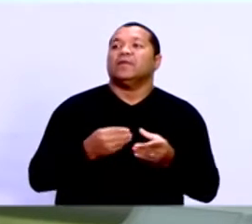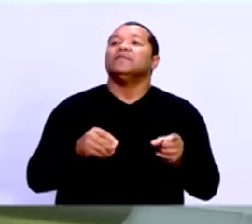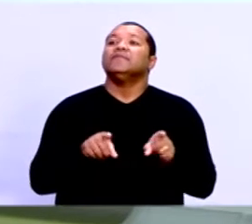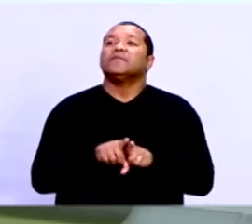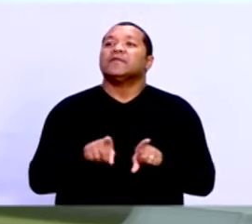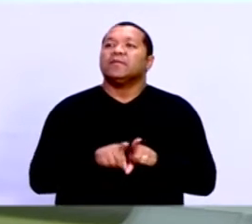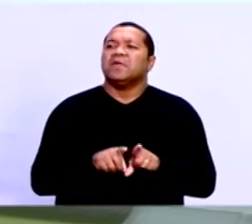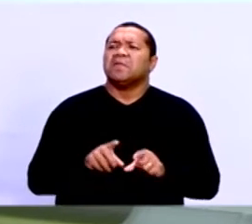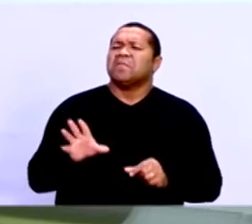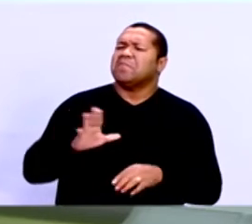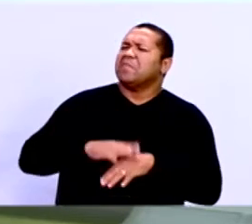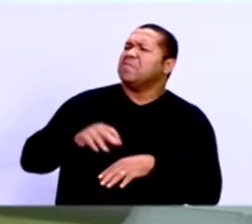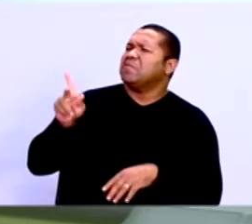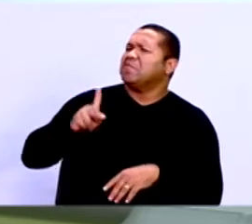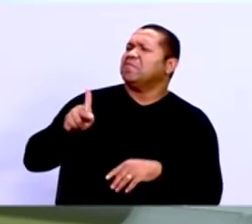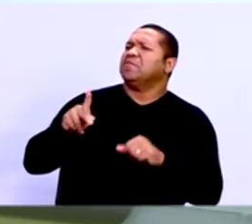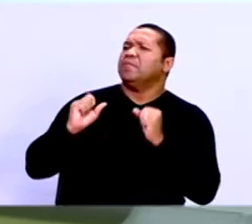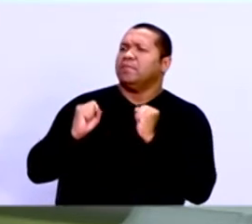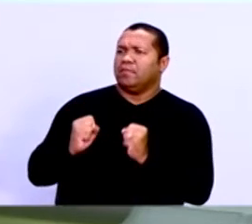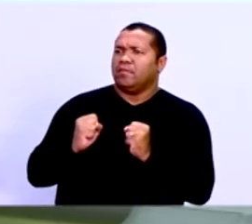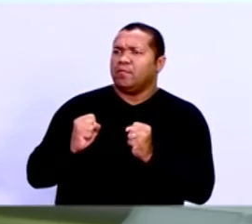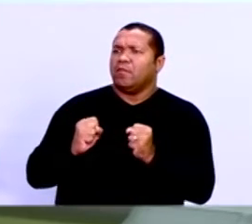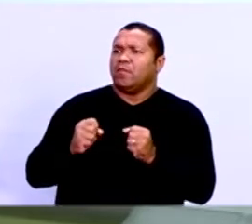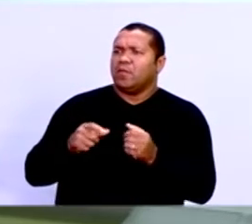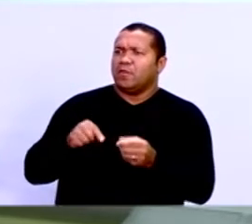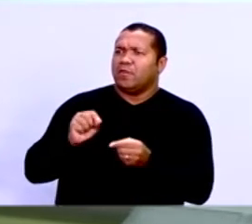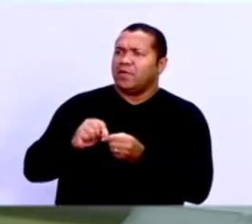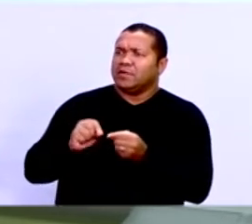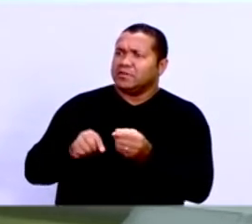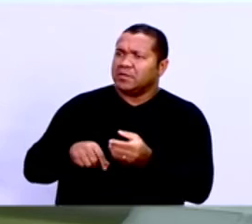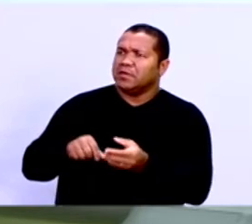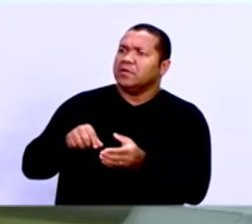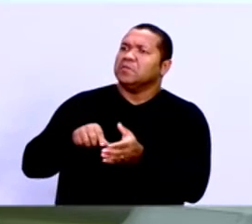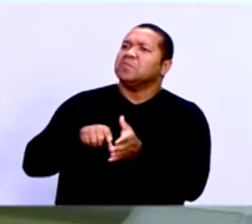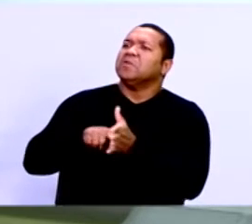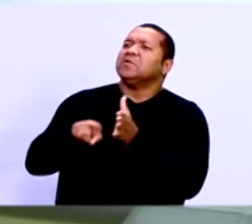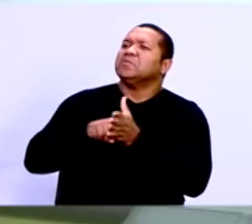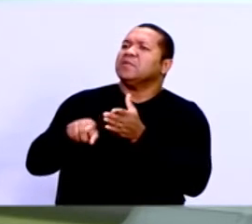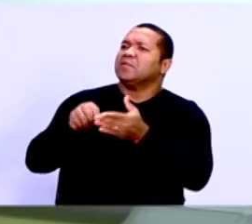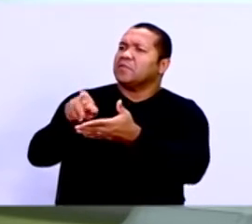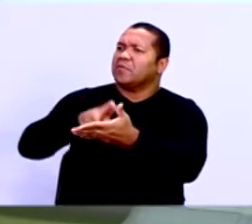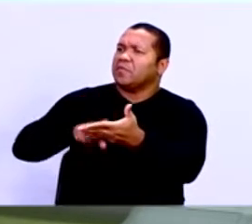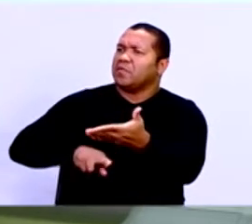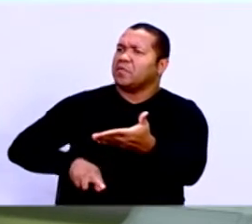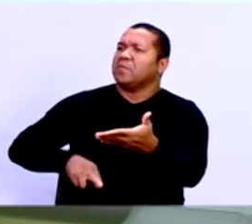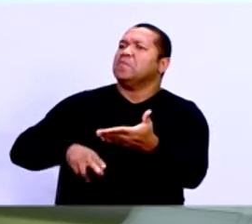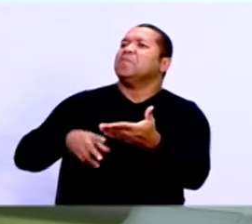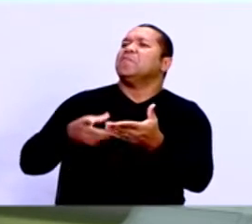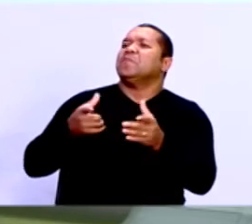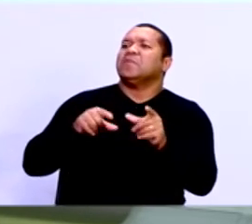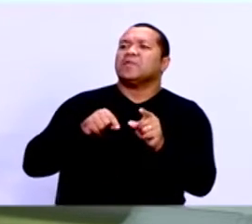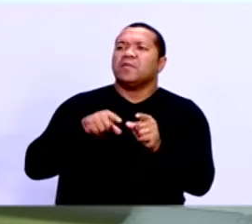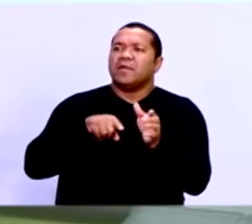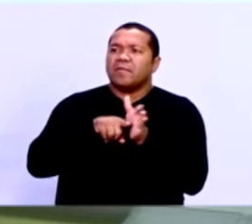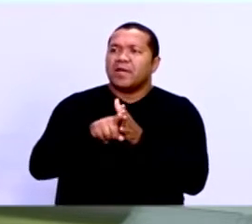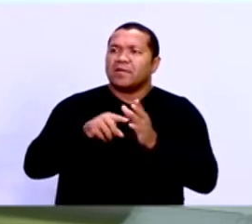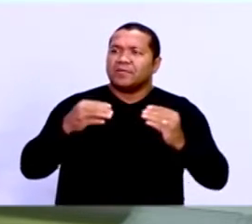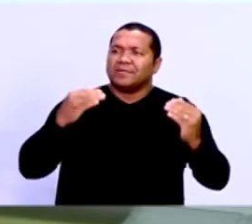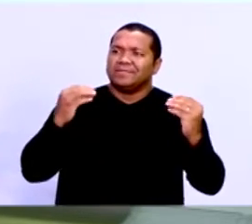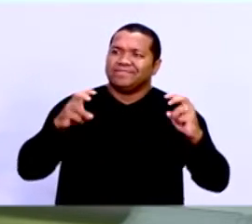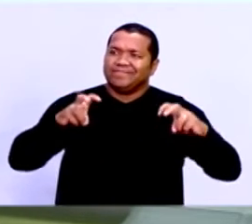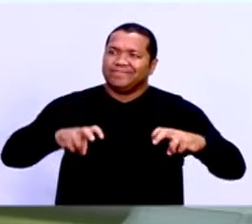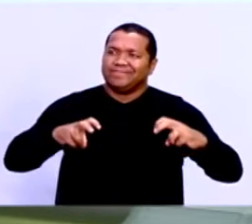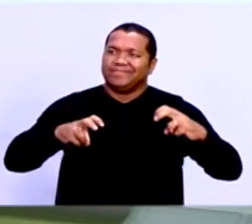mais professor eu posso utilizar o questionário posso utilizar entrevista eu posso utilizar várias técnicas ao mesmo tempo pra